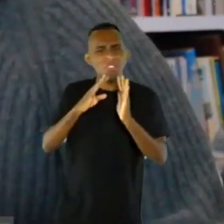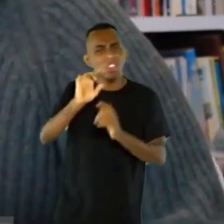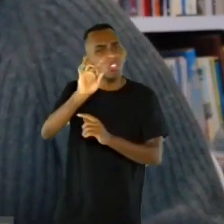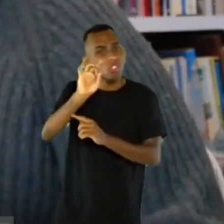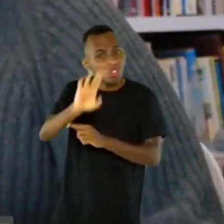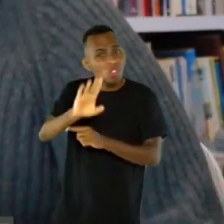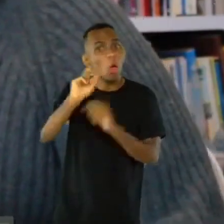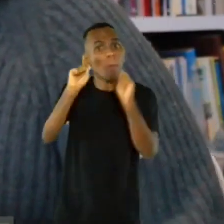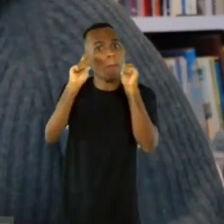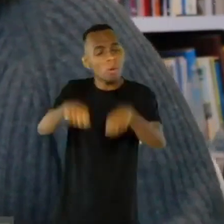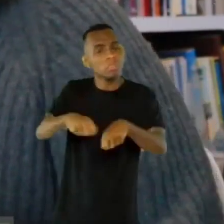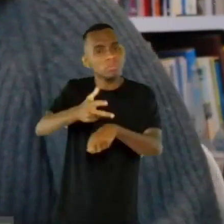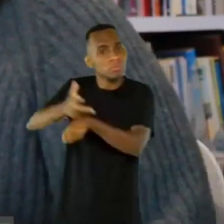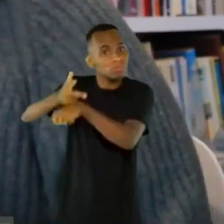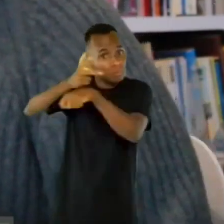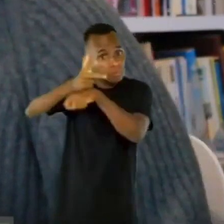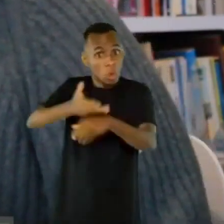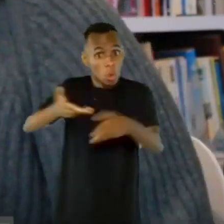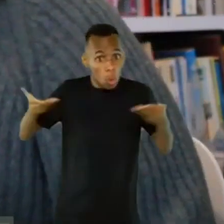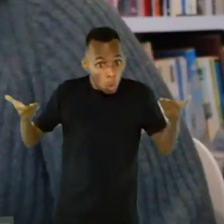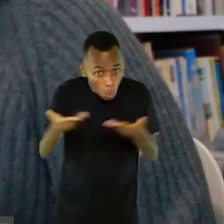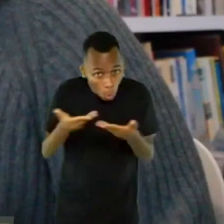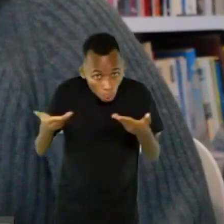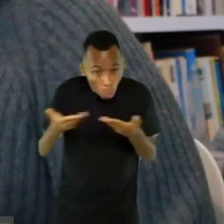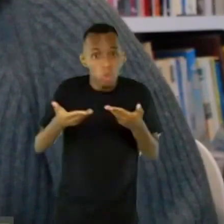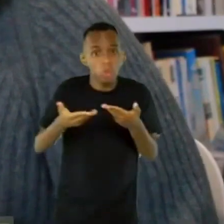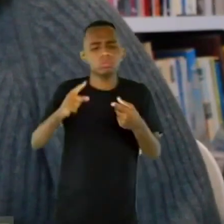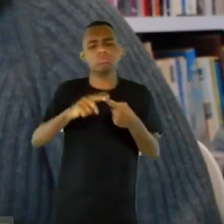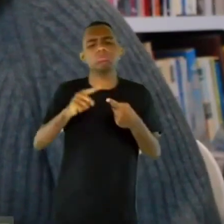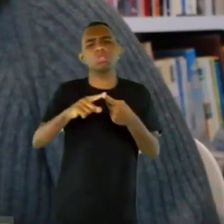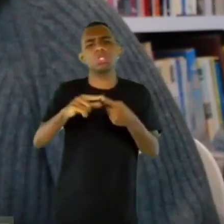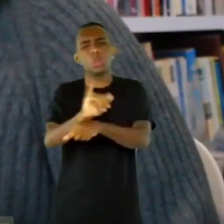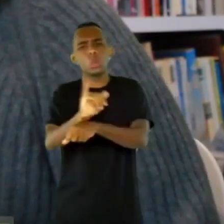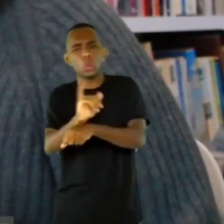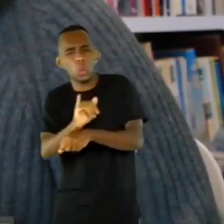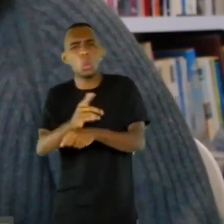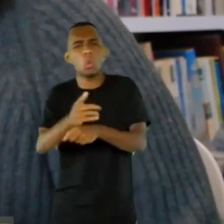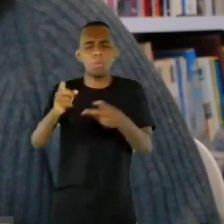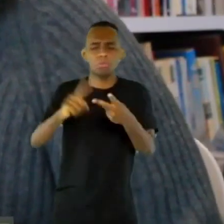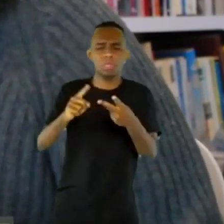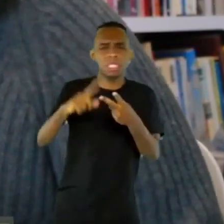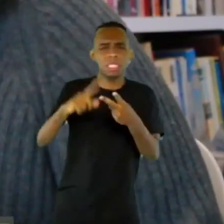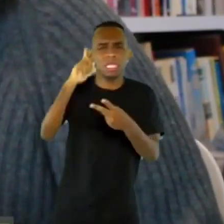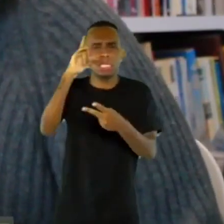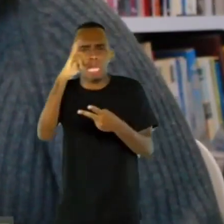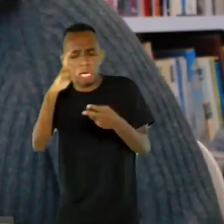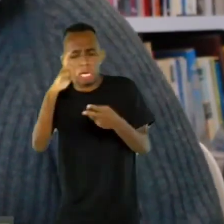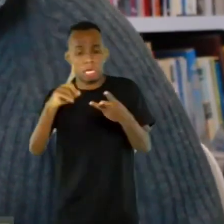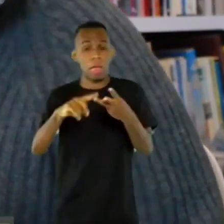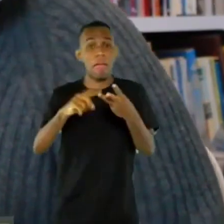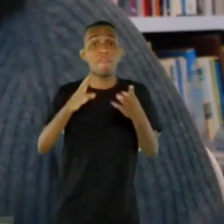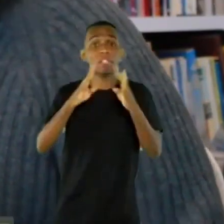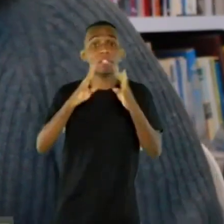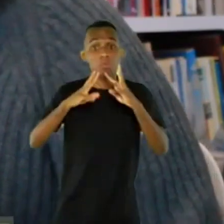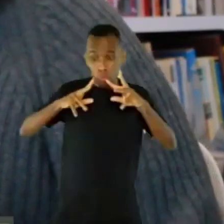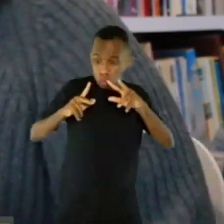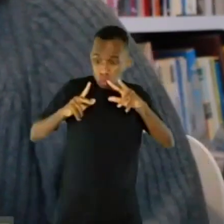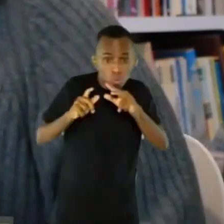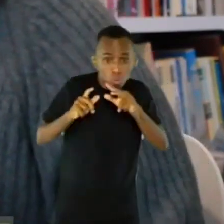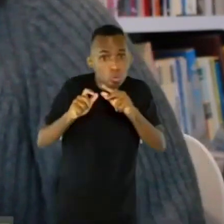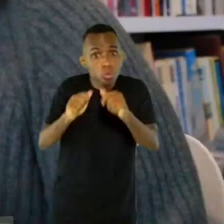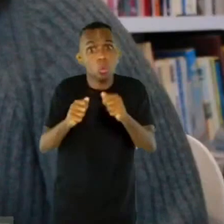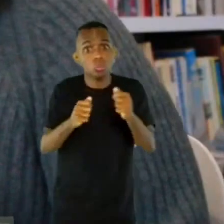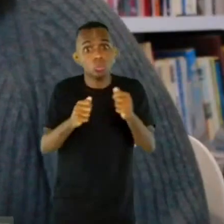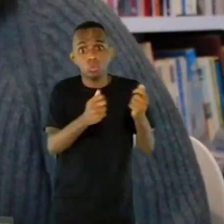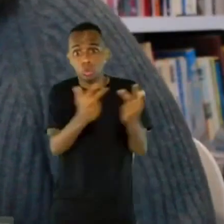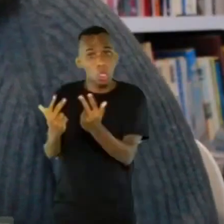e hoje a gente transmite no YouTube, no Instagram e no Facebook simultaneamente, além de